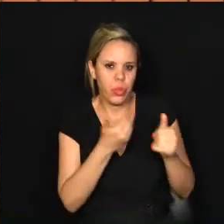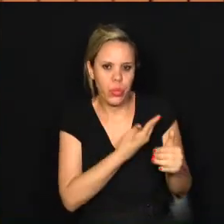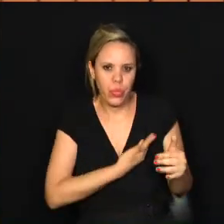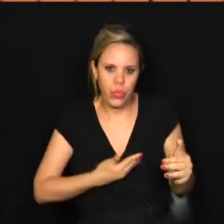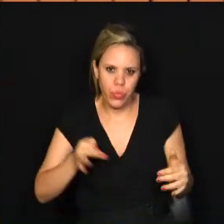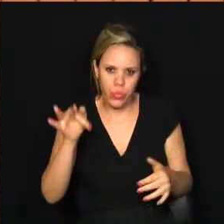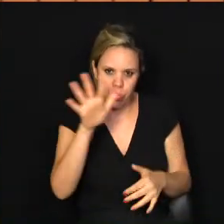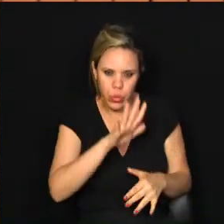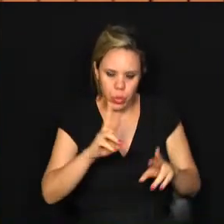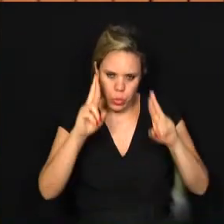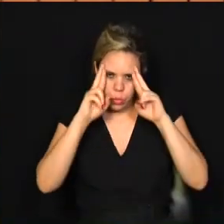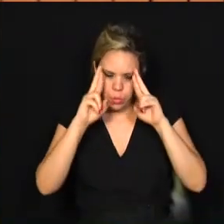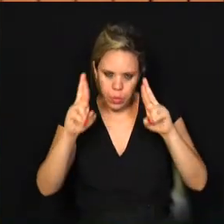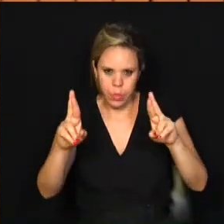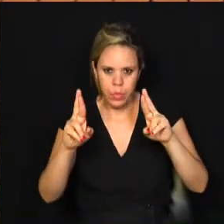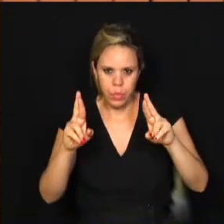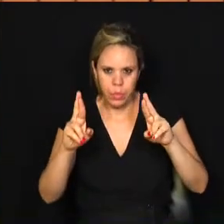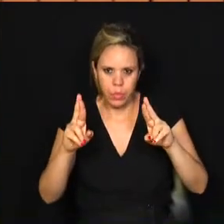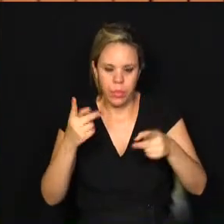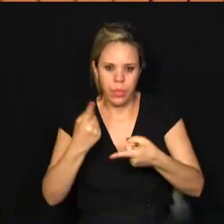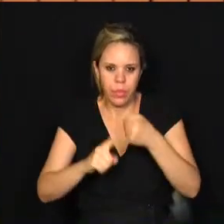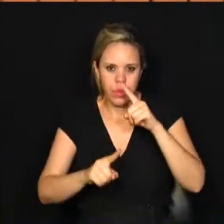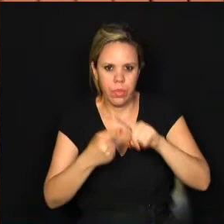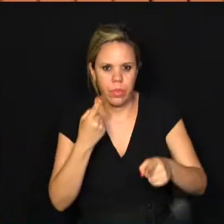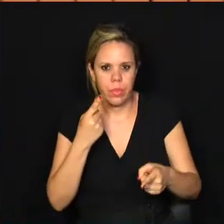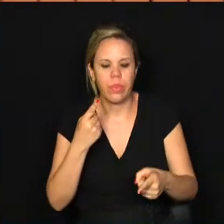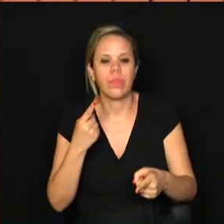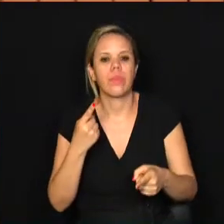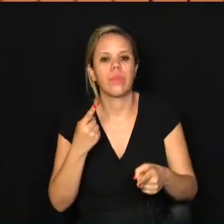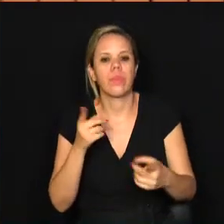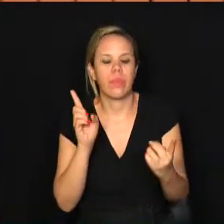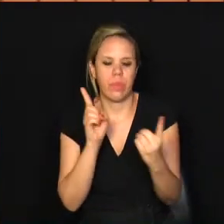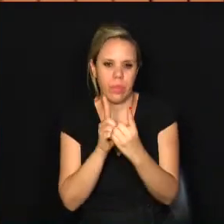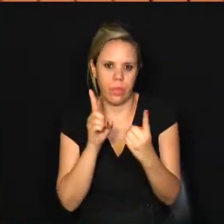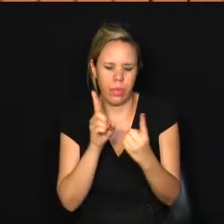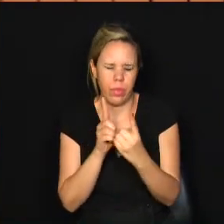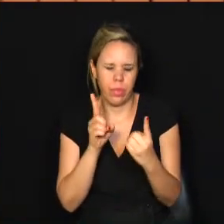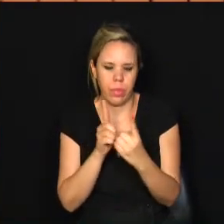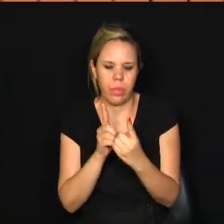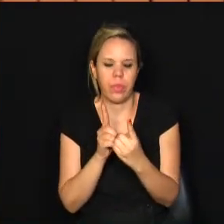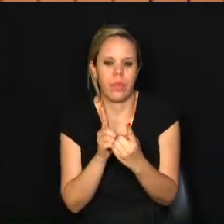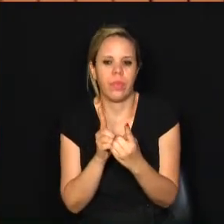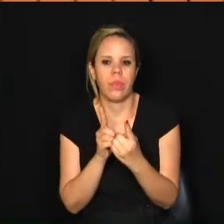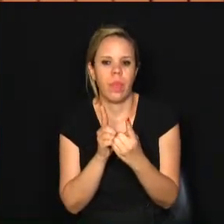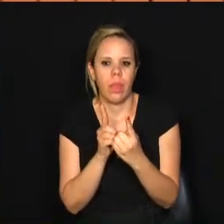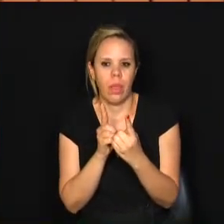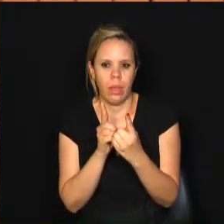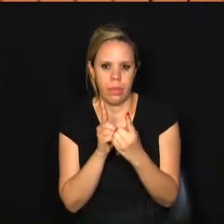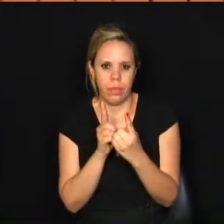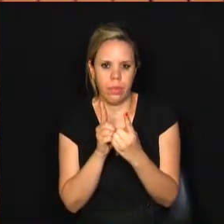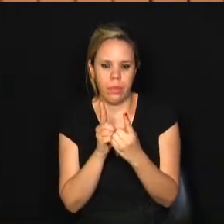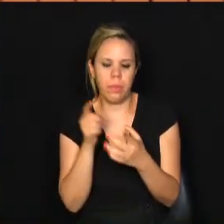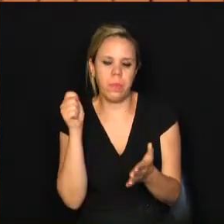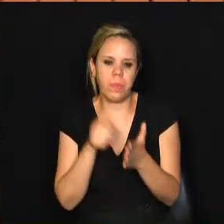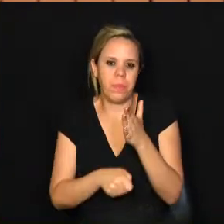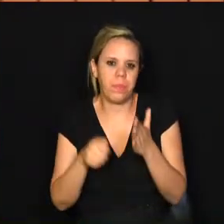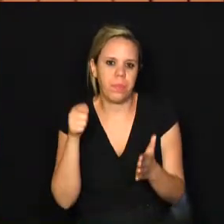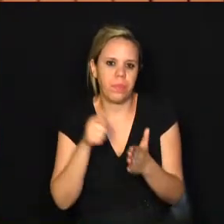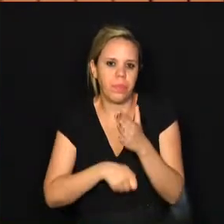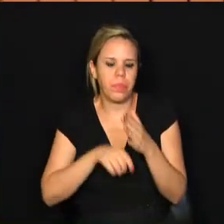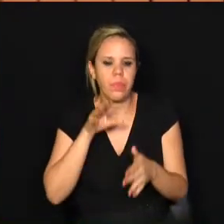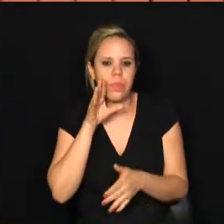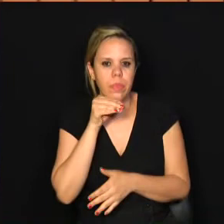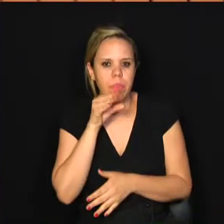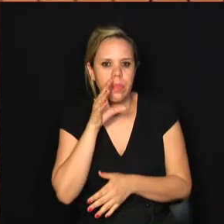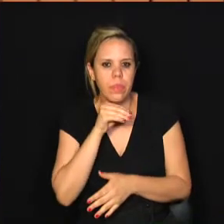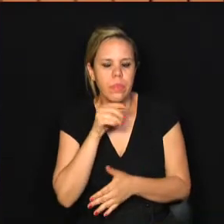para que respeite o acordo coletivo e atenda a essa reivindicação dos trabalhadores, que não é